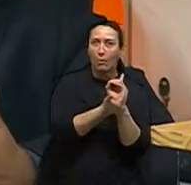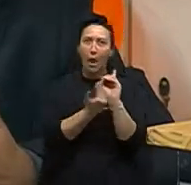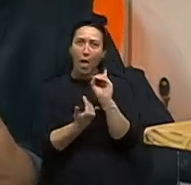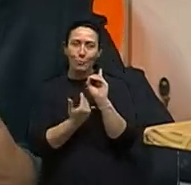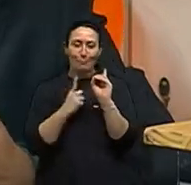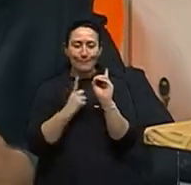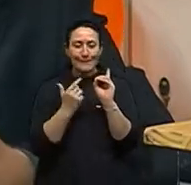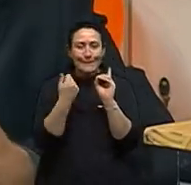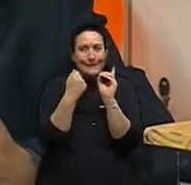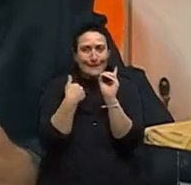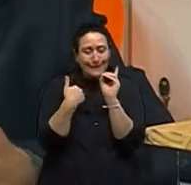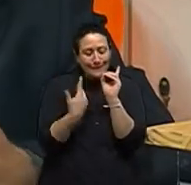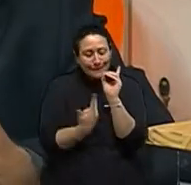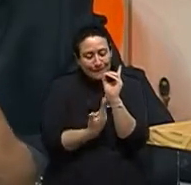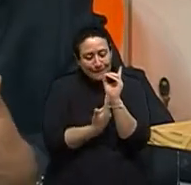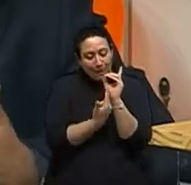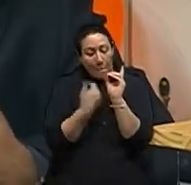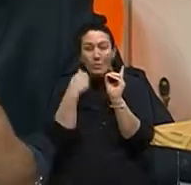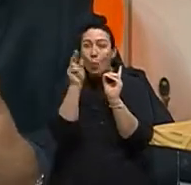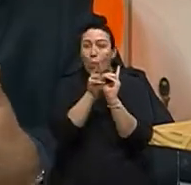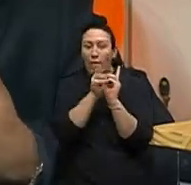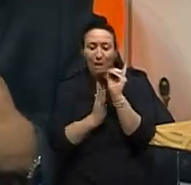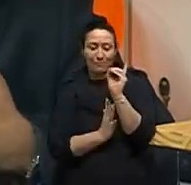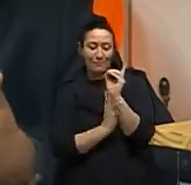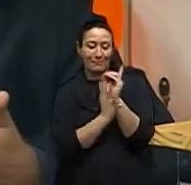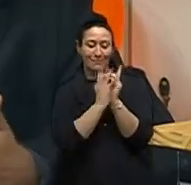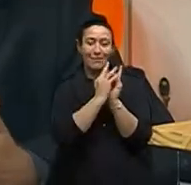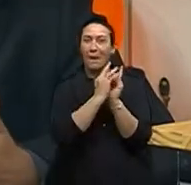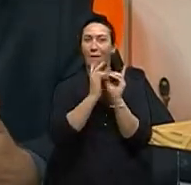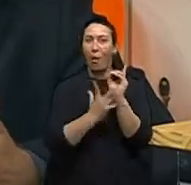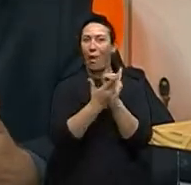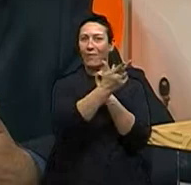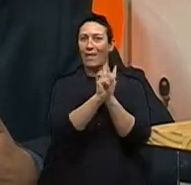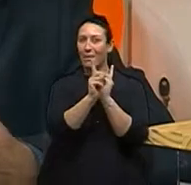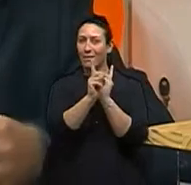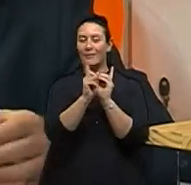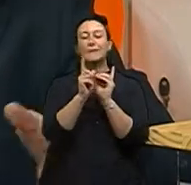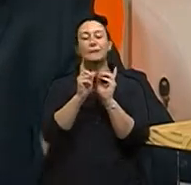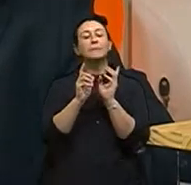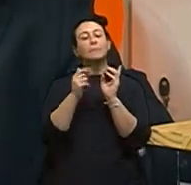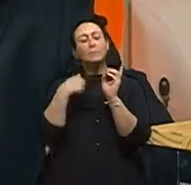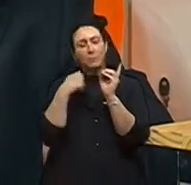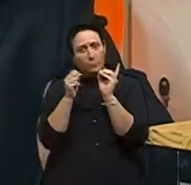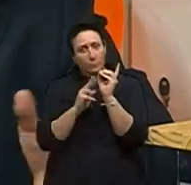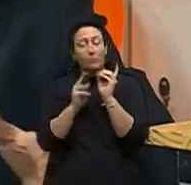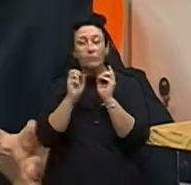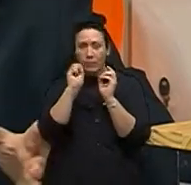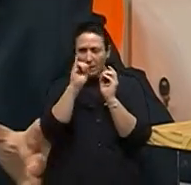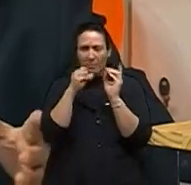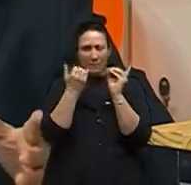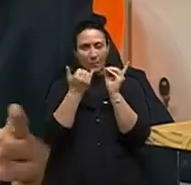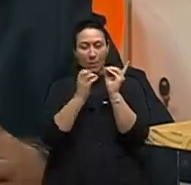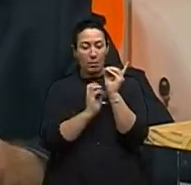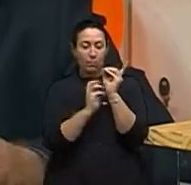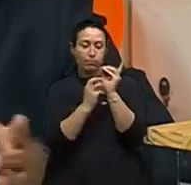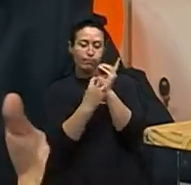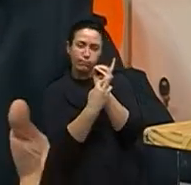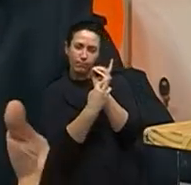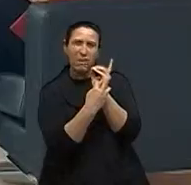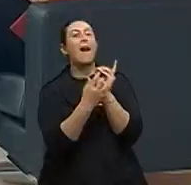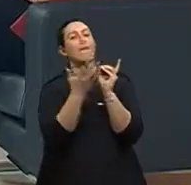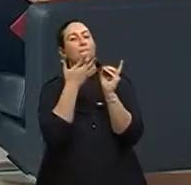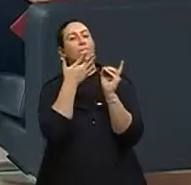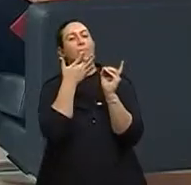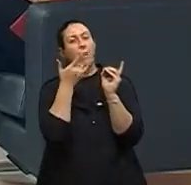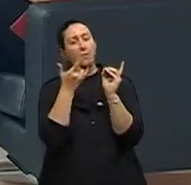eles junto Porque isso aumenta a chance de cura se eu tenho um tumor que é de um lado só eu presero